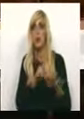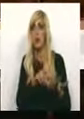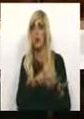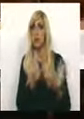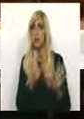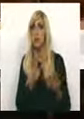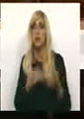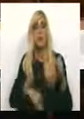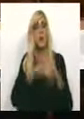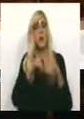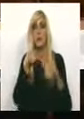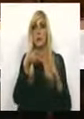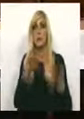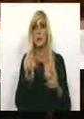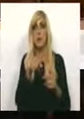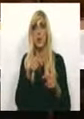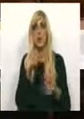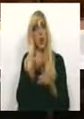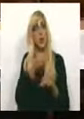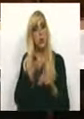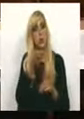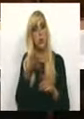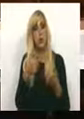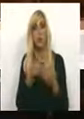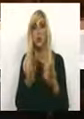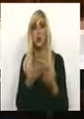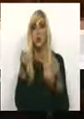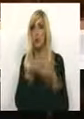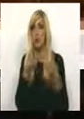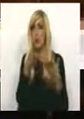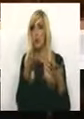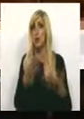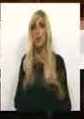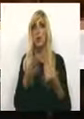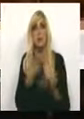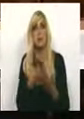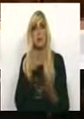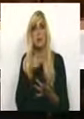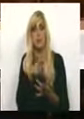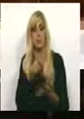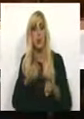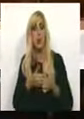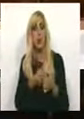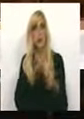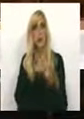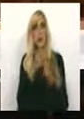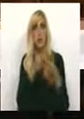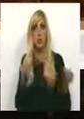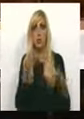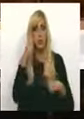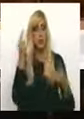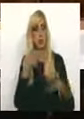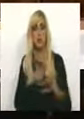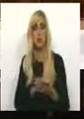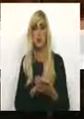ser maximizado. Este é o desafio que todos os partidos sinalizam acompanhar com os projetos de resolução